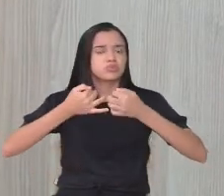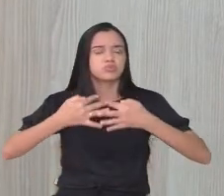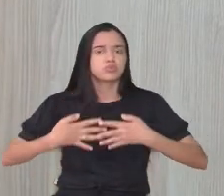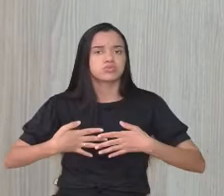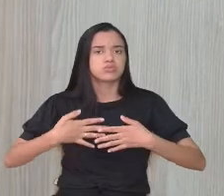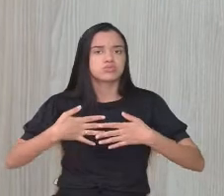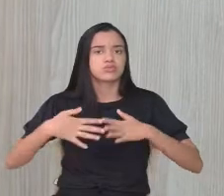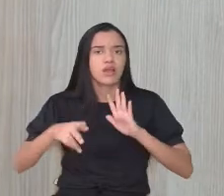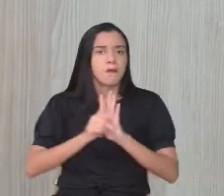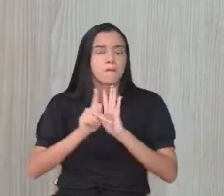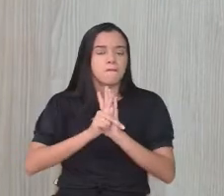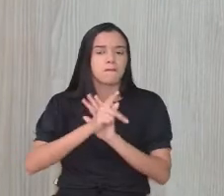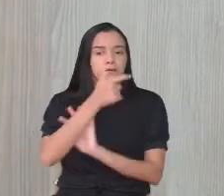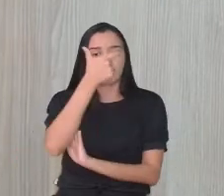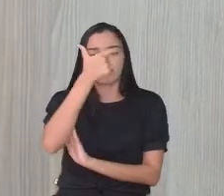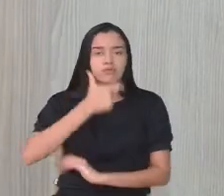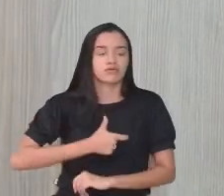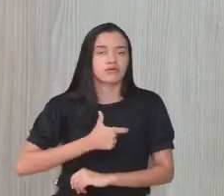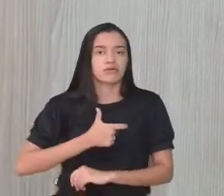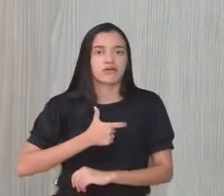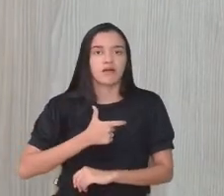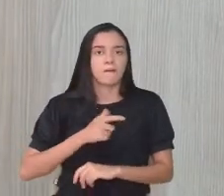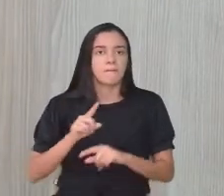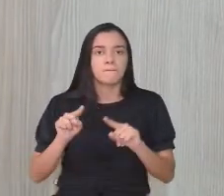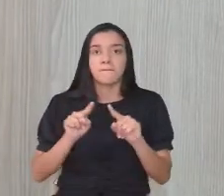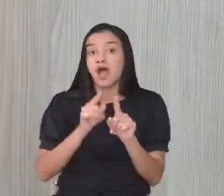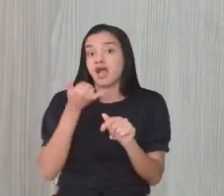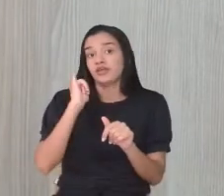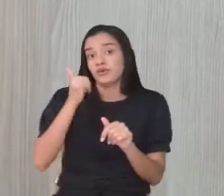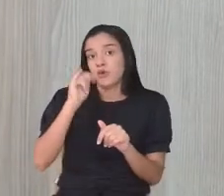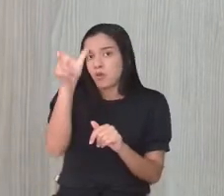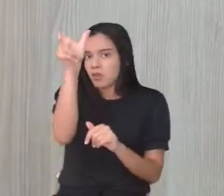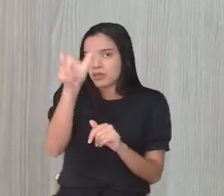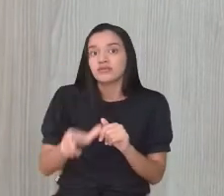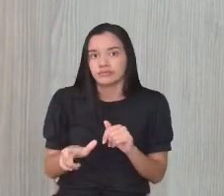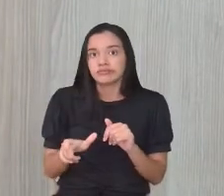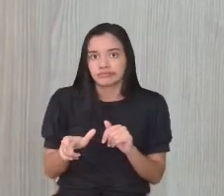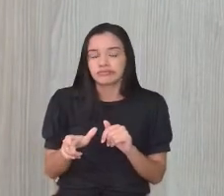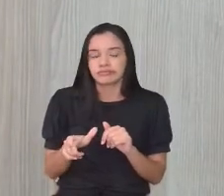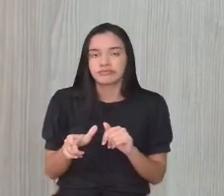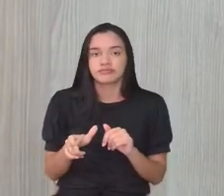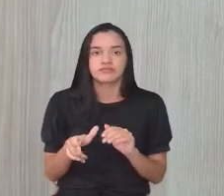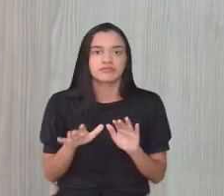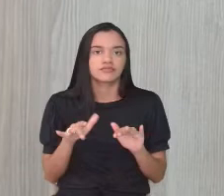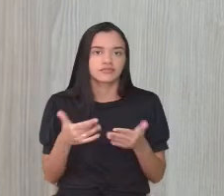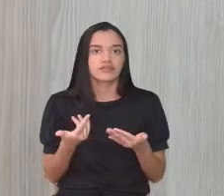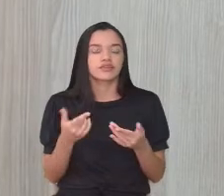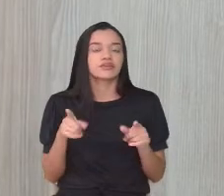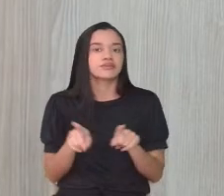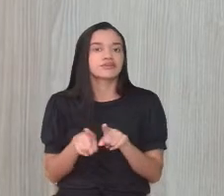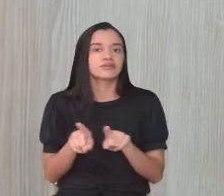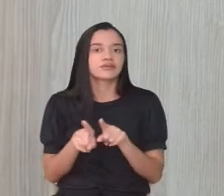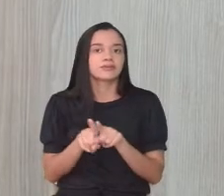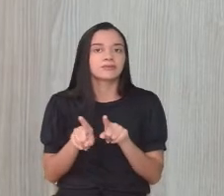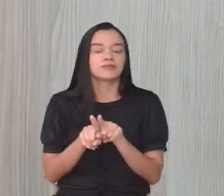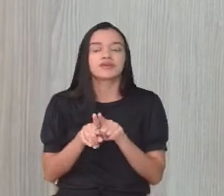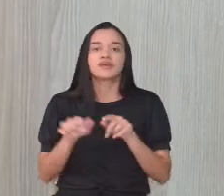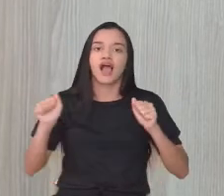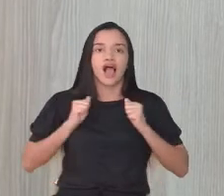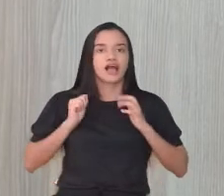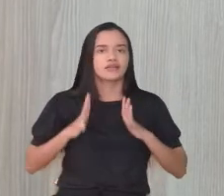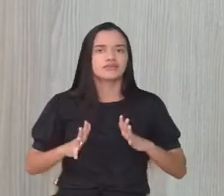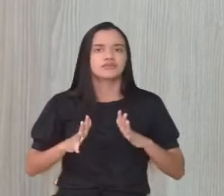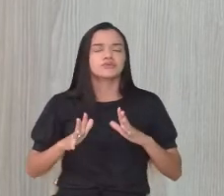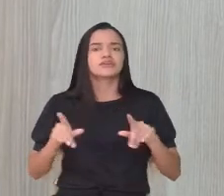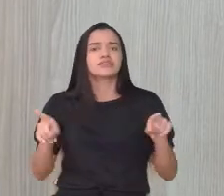você, sobre, não você, Viviane, mas a narradora, do que até sobre as atitudes também. Então, você também